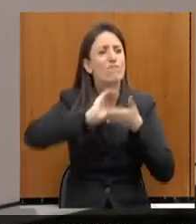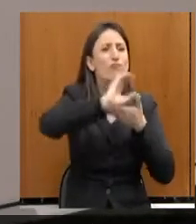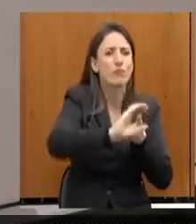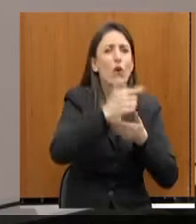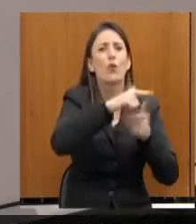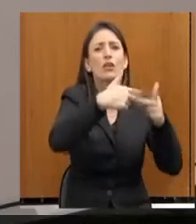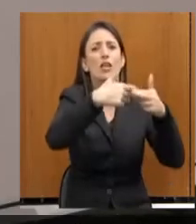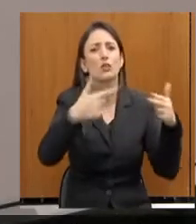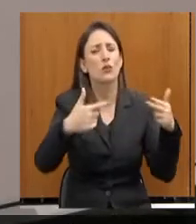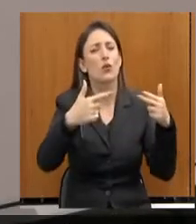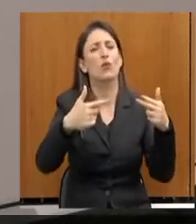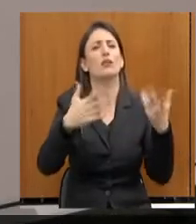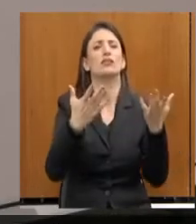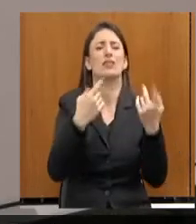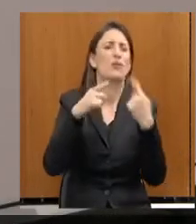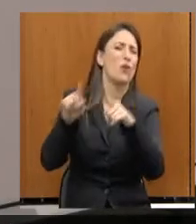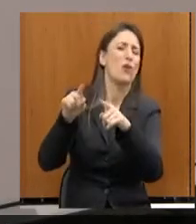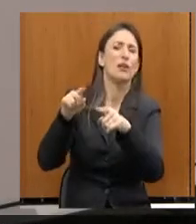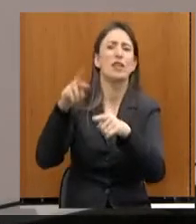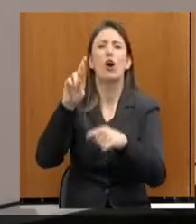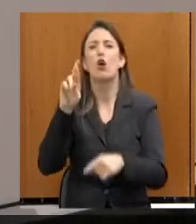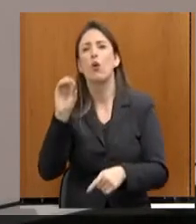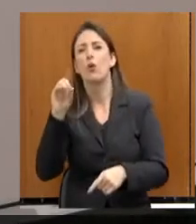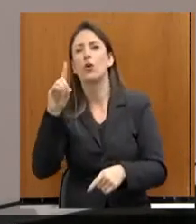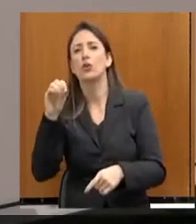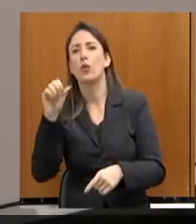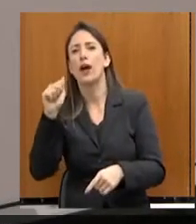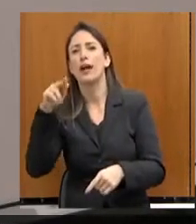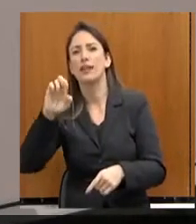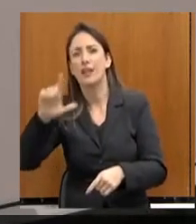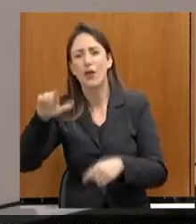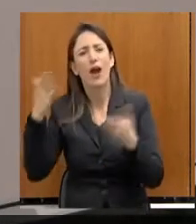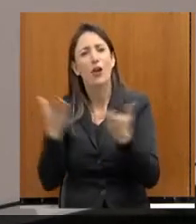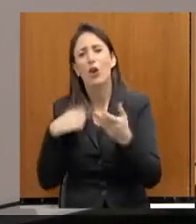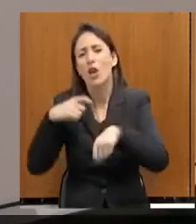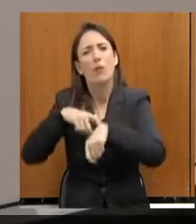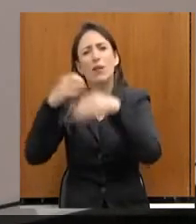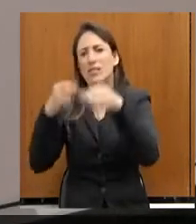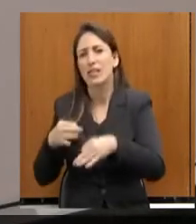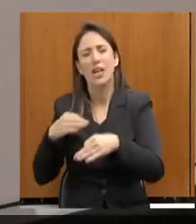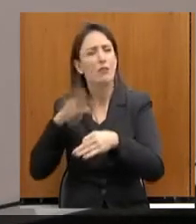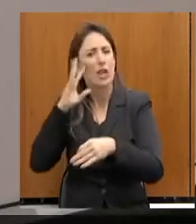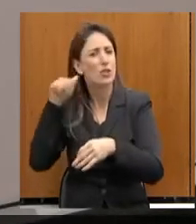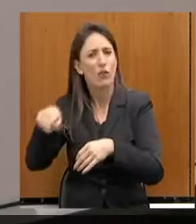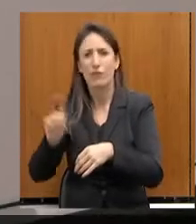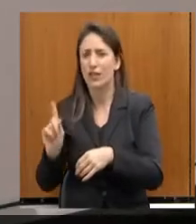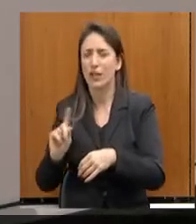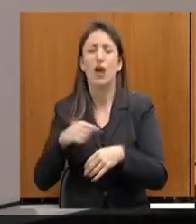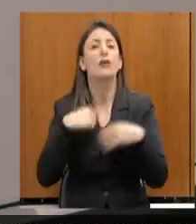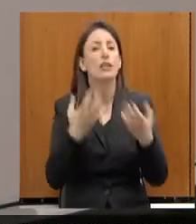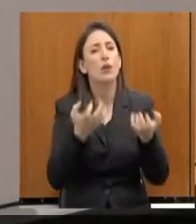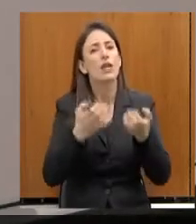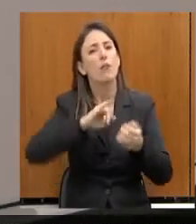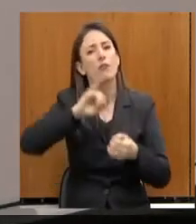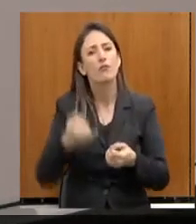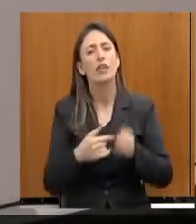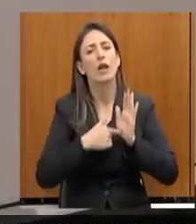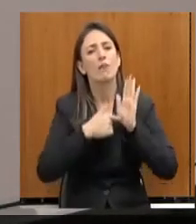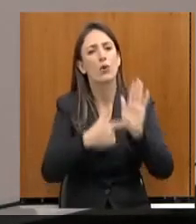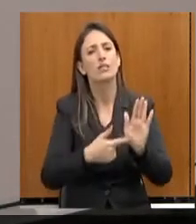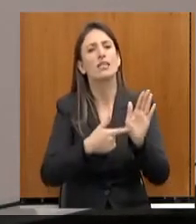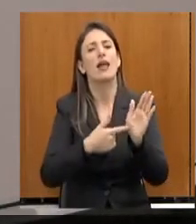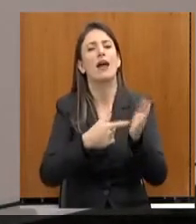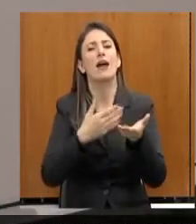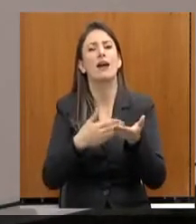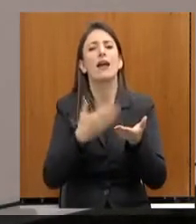é que Minas Gerais precisa para discutir eu queria aproveitar presente apresentar um requerimento solicitando exatamente todos os estudos de